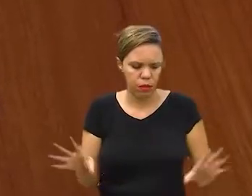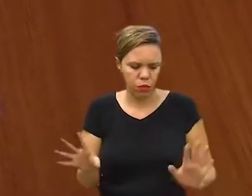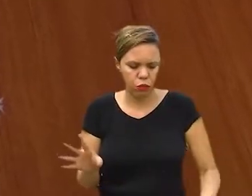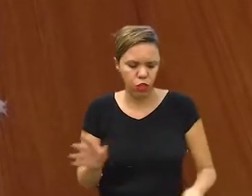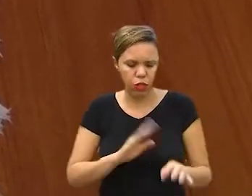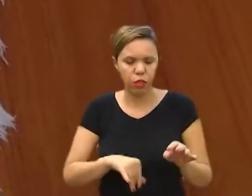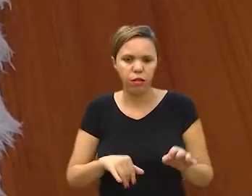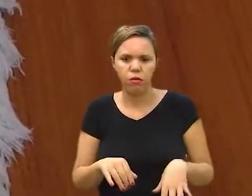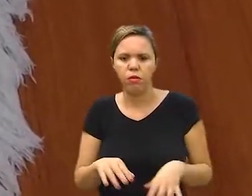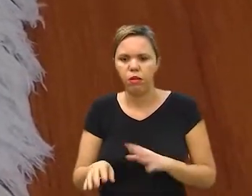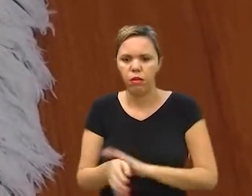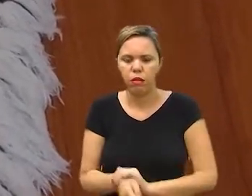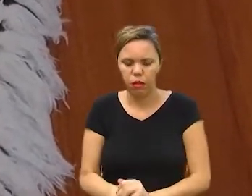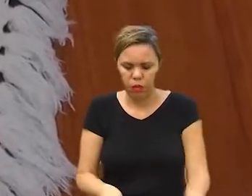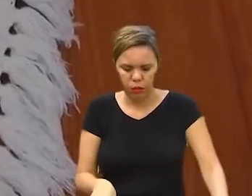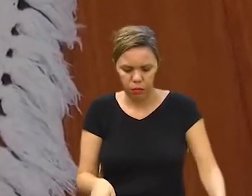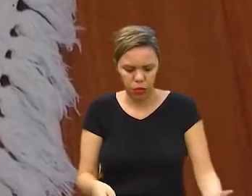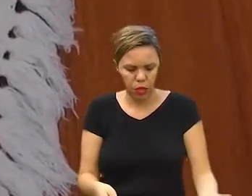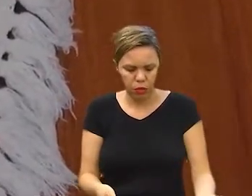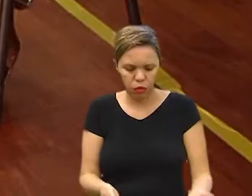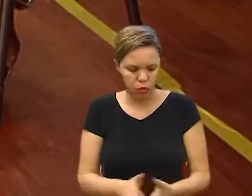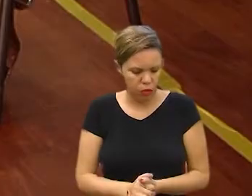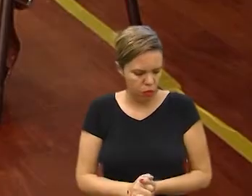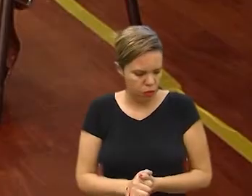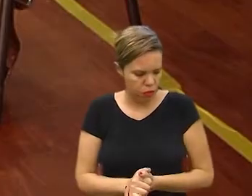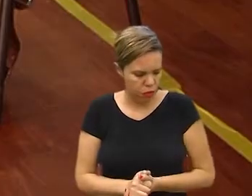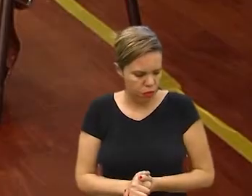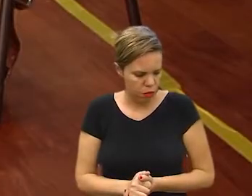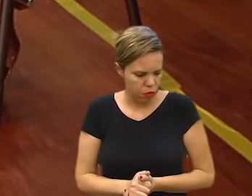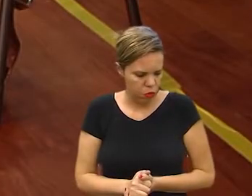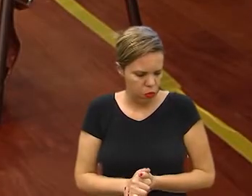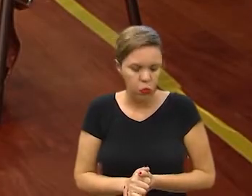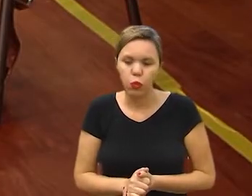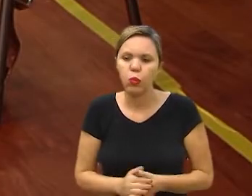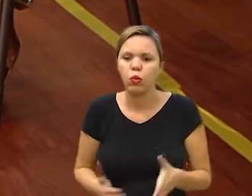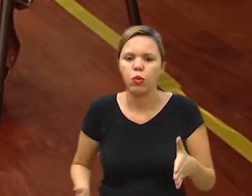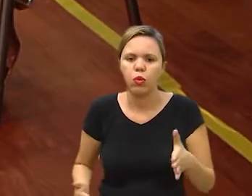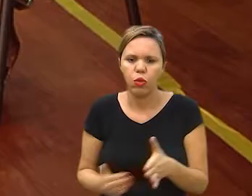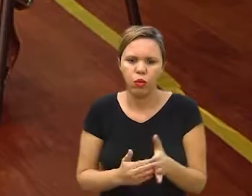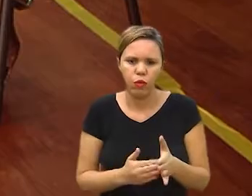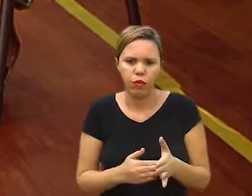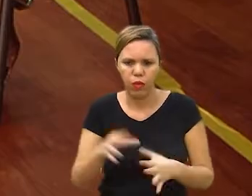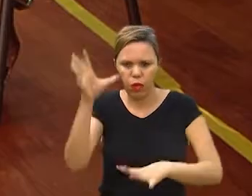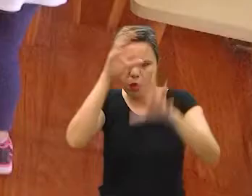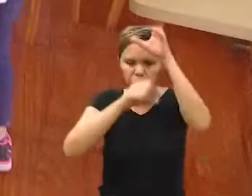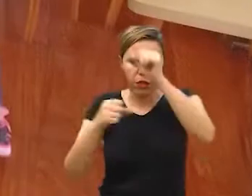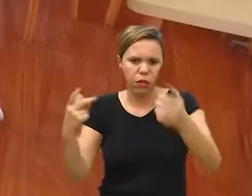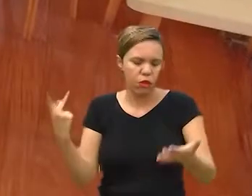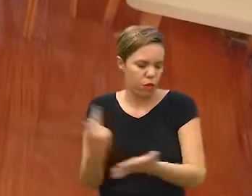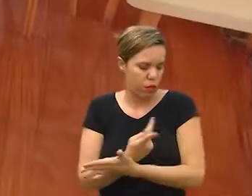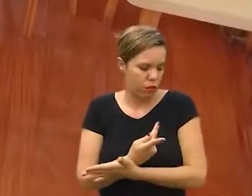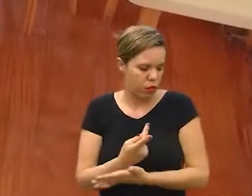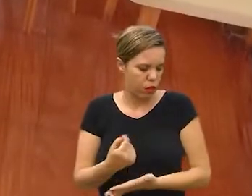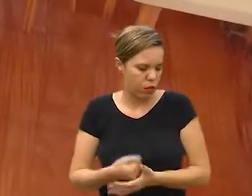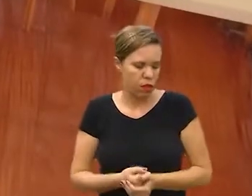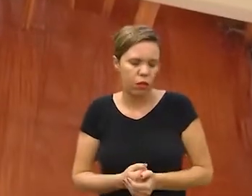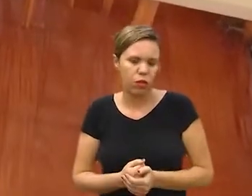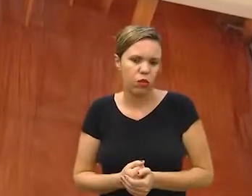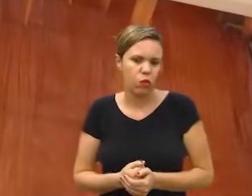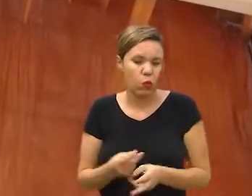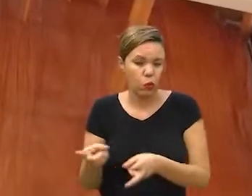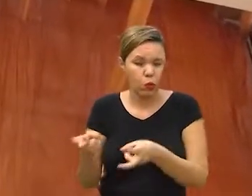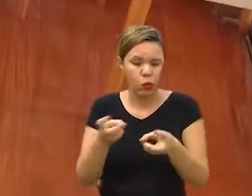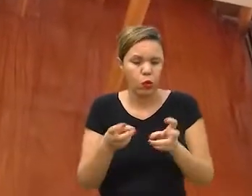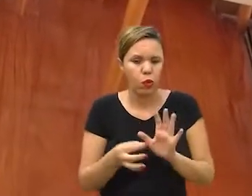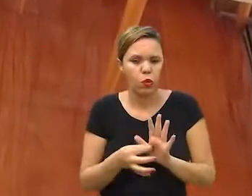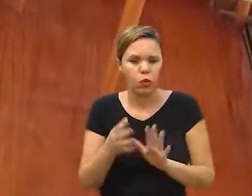erra, não é interrompida e não é corrigida. Ela vai aprendendo com os seus erros e as suas observações